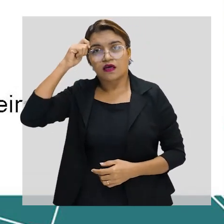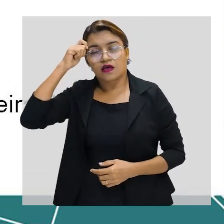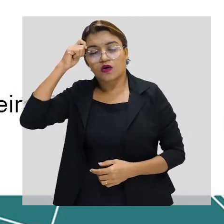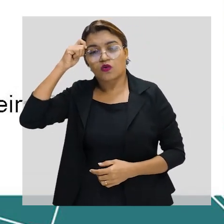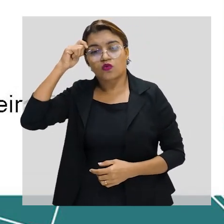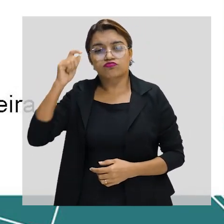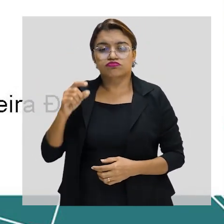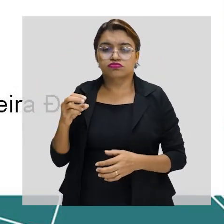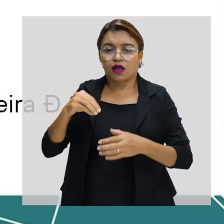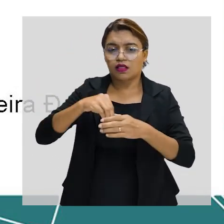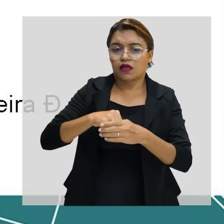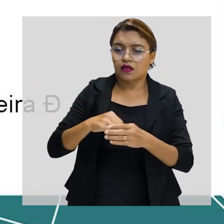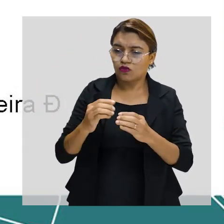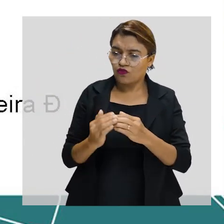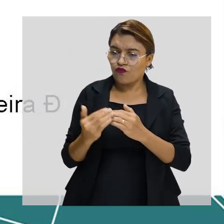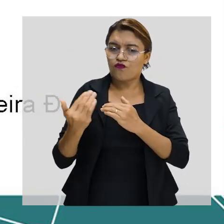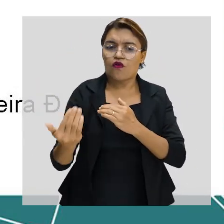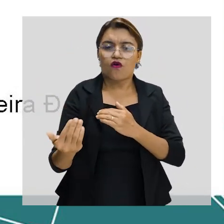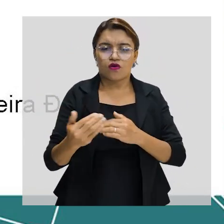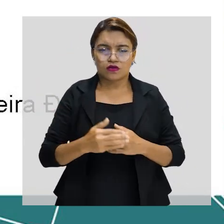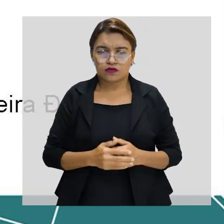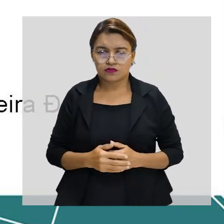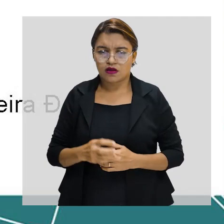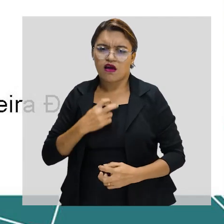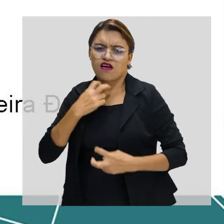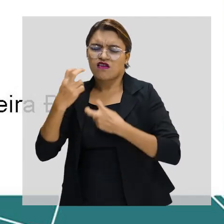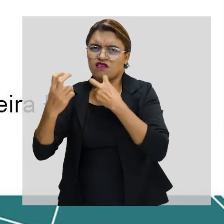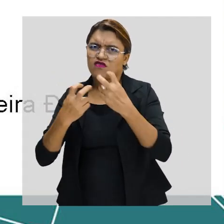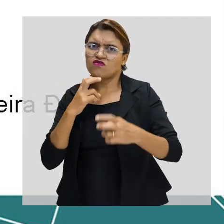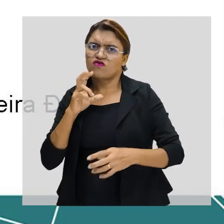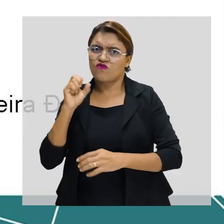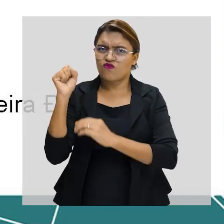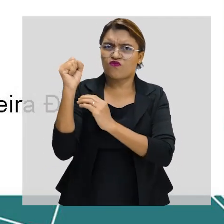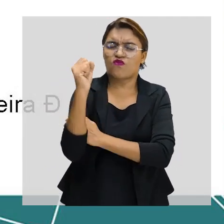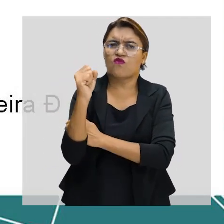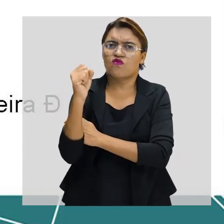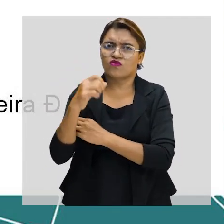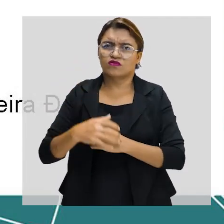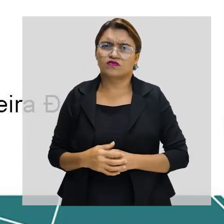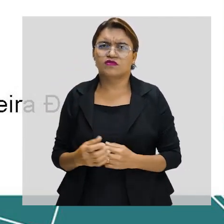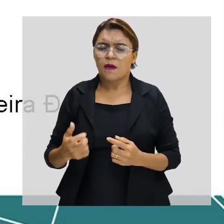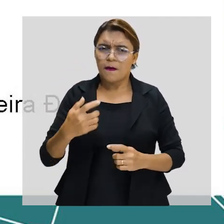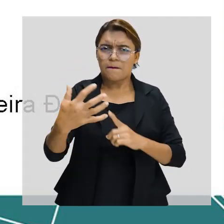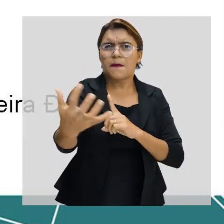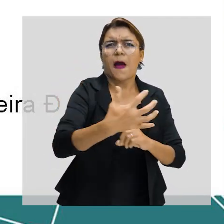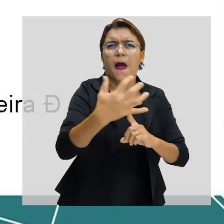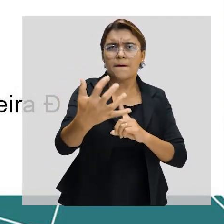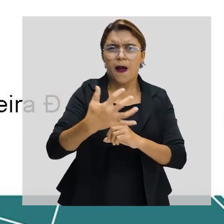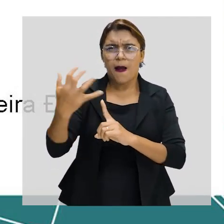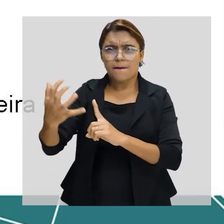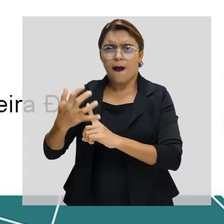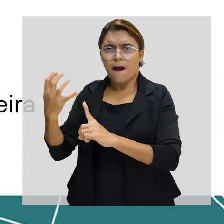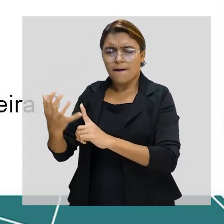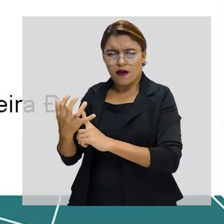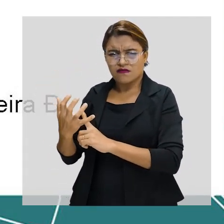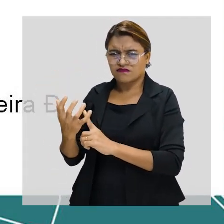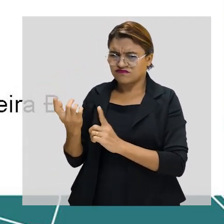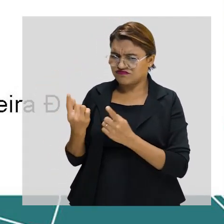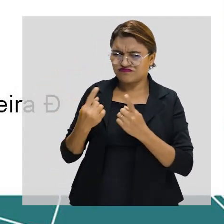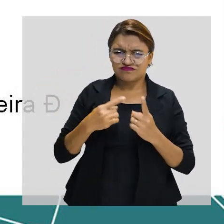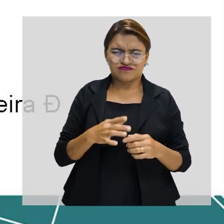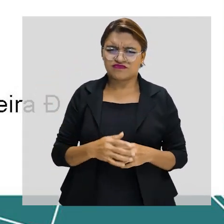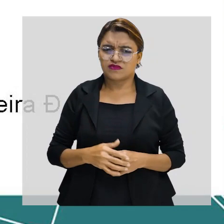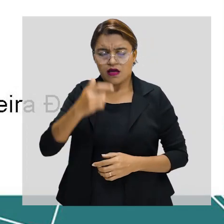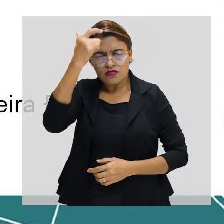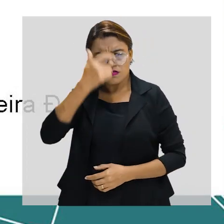sangue sem regra feita. Grito negro força, contra grades, contra forcas. Negro e pronto, negro